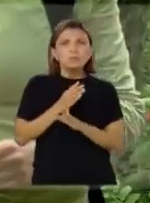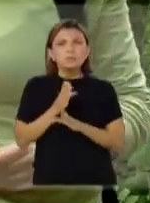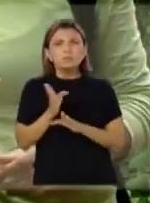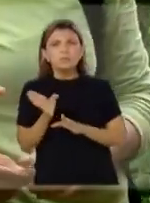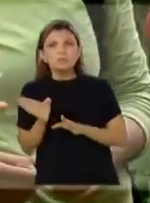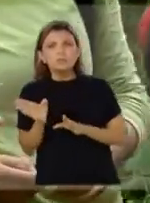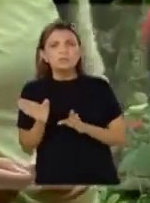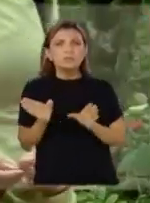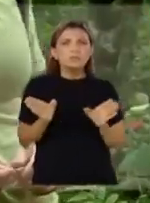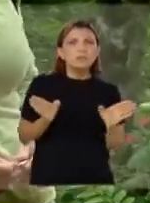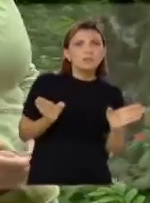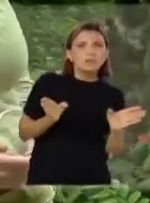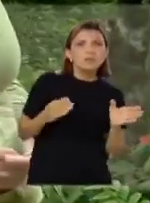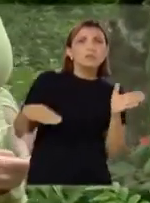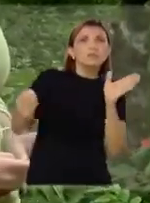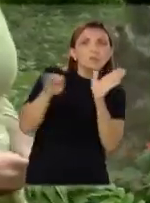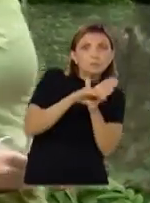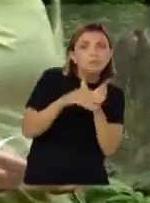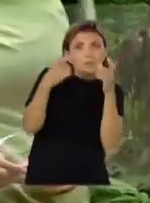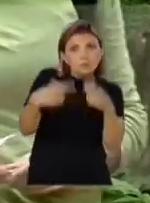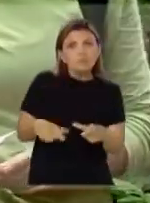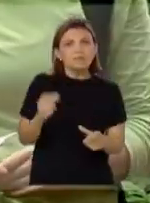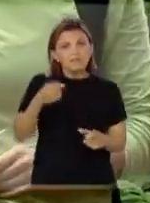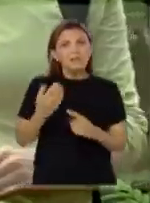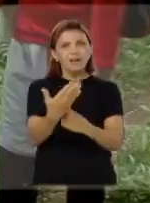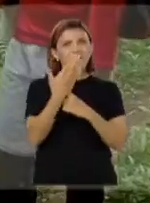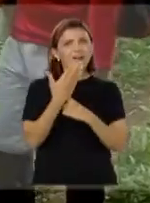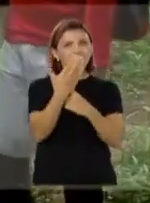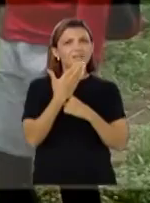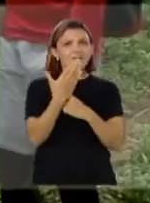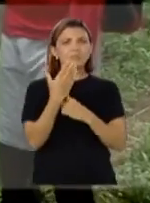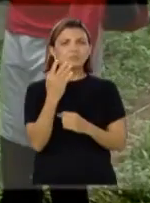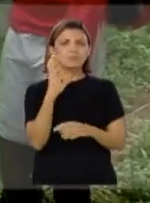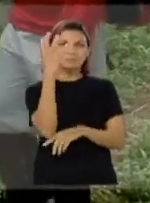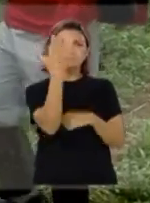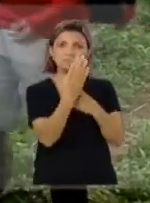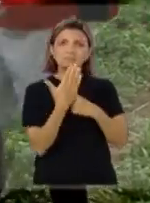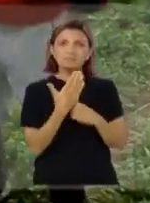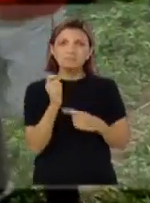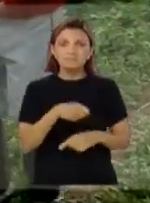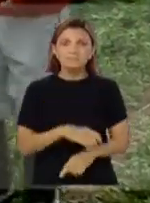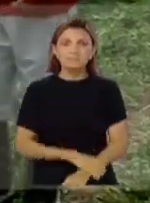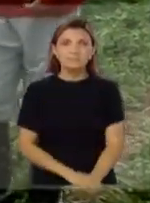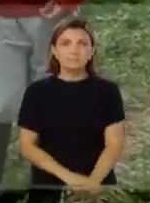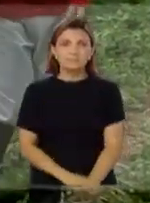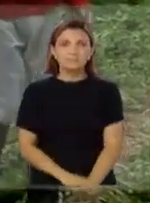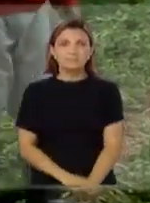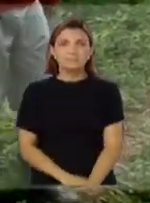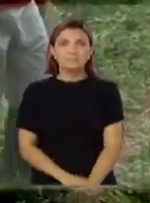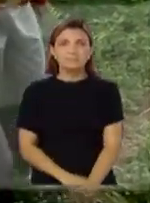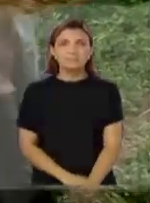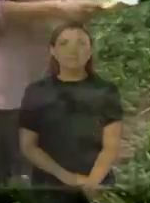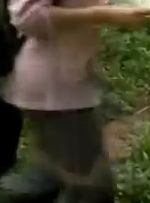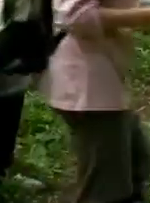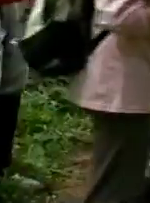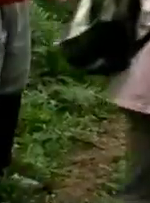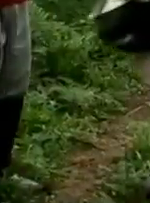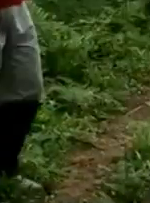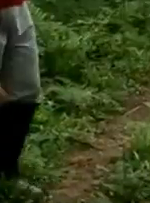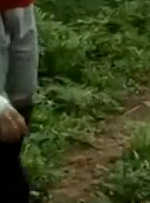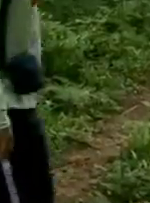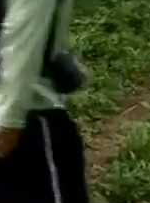gente virar pra Oeste que a gente volta pra trilha o mapa ajuda vamos embora vai vai vai vai vai na